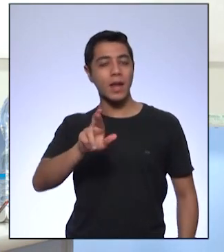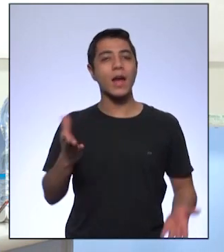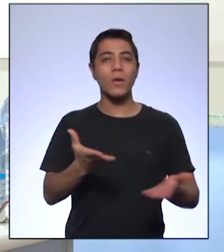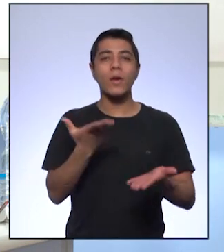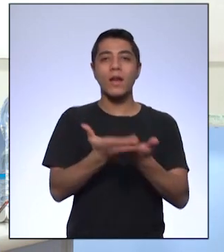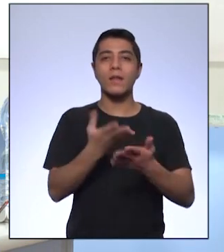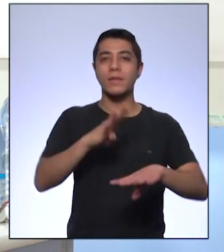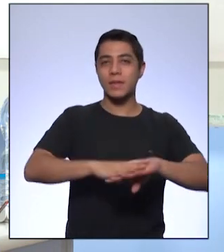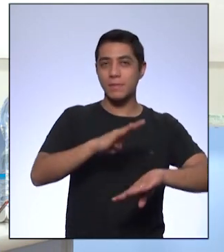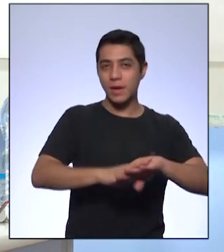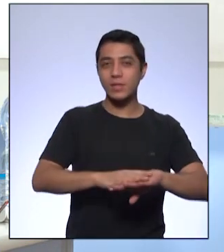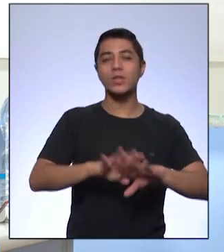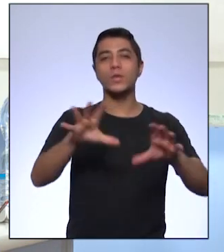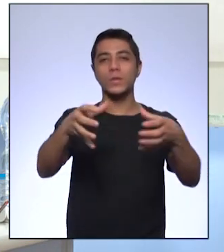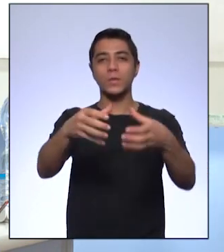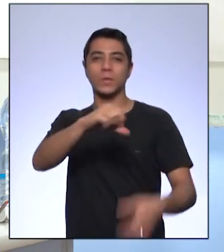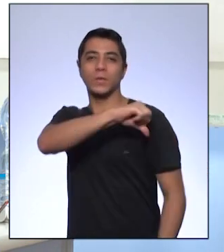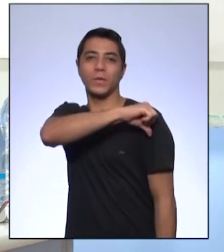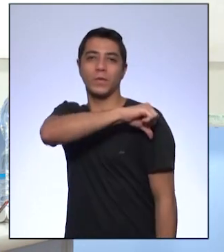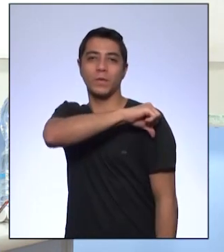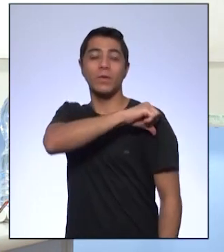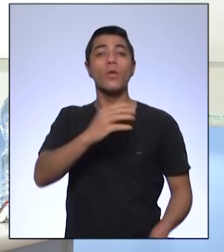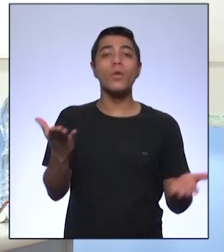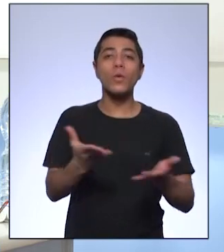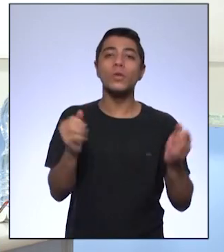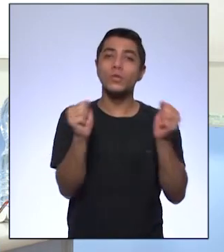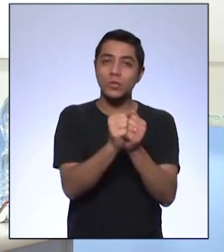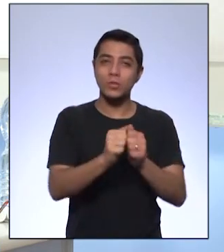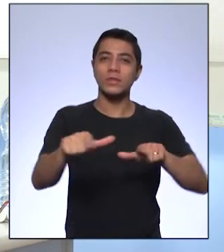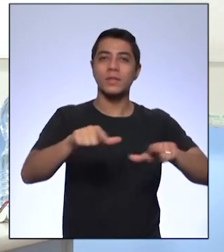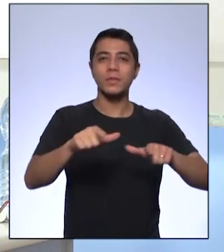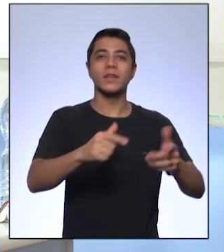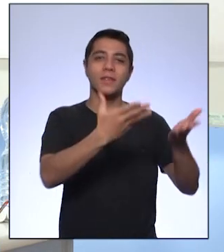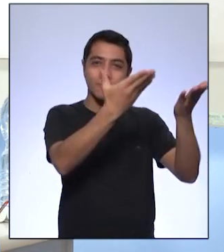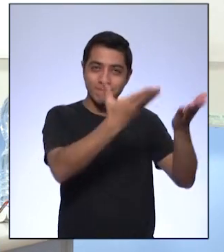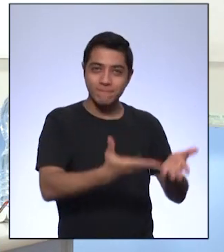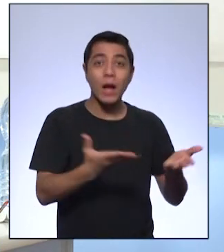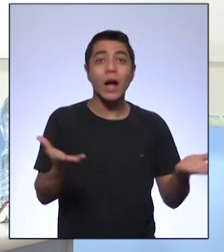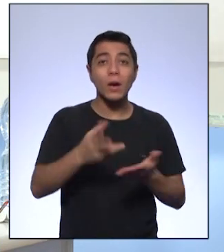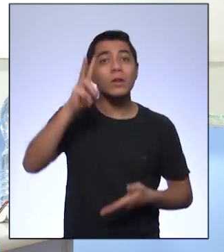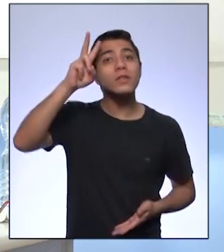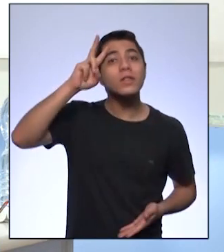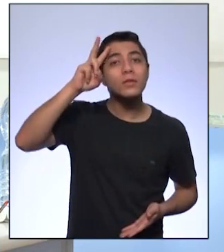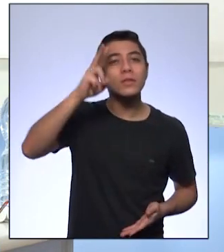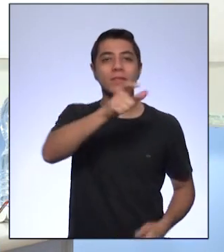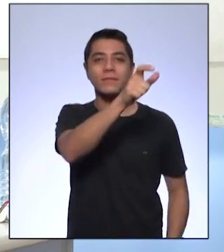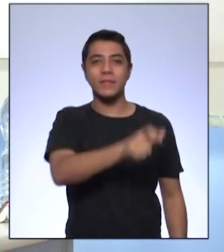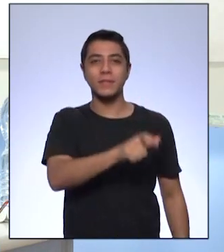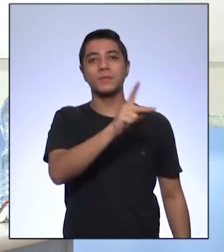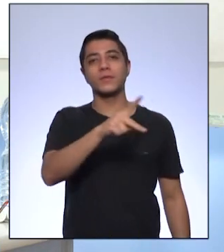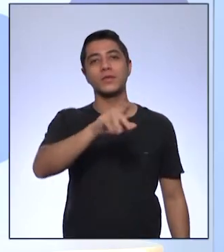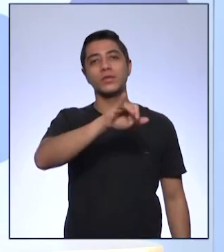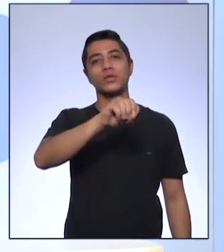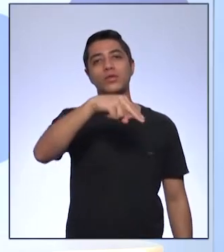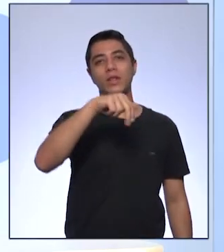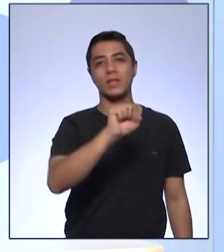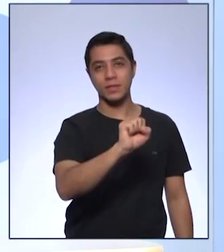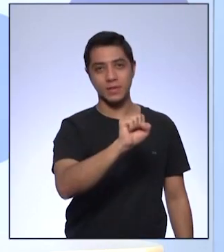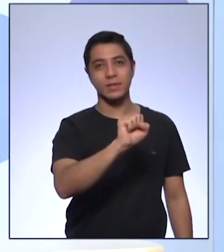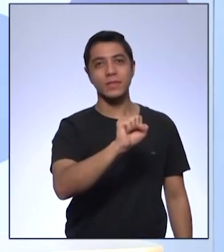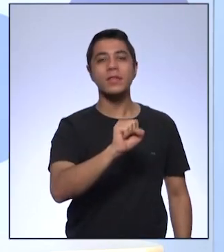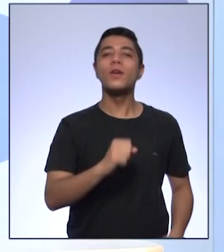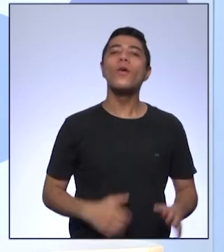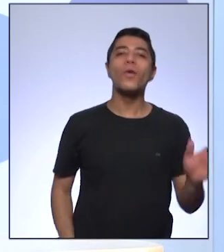ensino fundamental. Hoje comigo, trabalhando aqui com a gente nessa segunda-feira, professor Jonas. Boa tarde, Jonas. Olá,